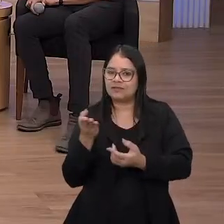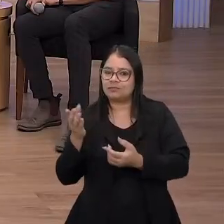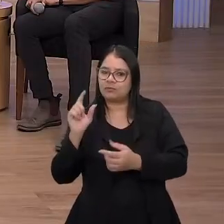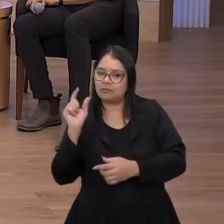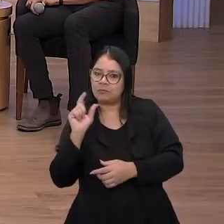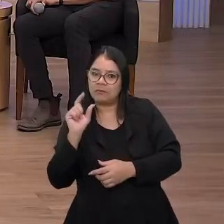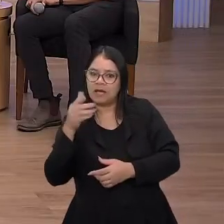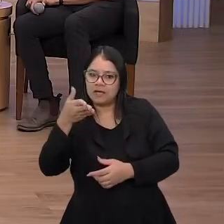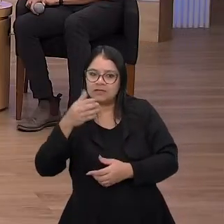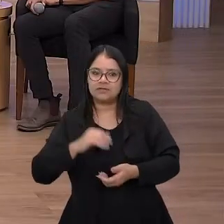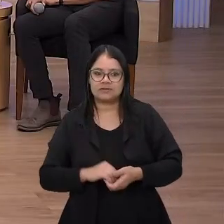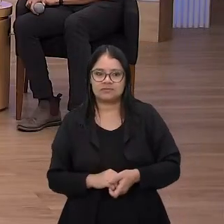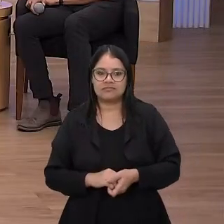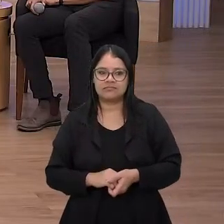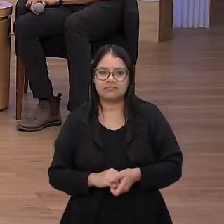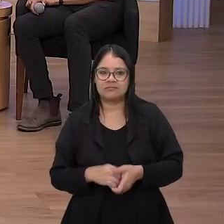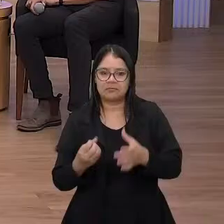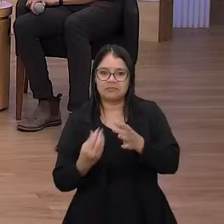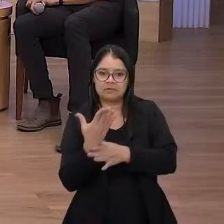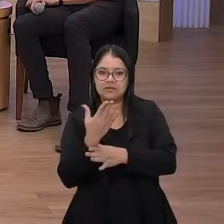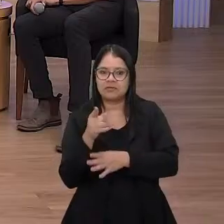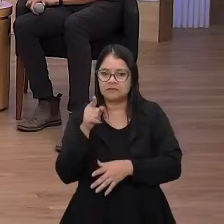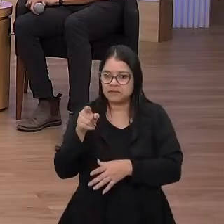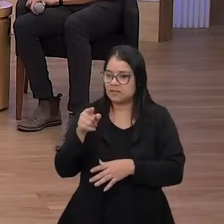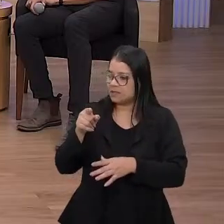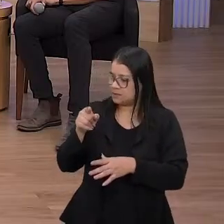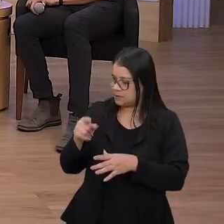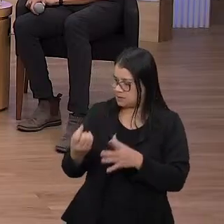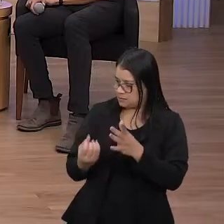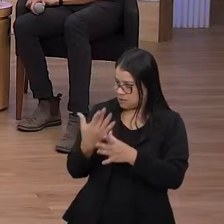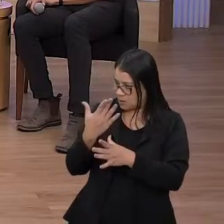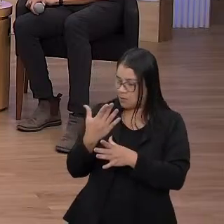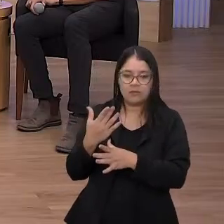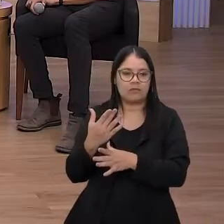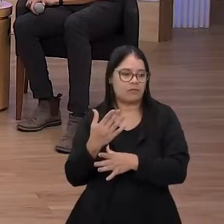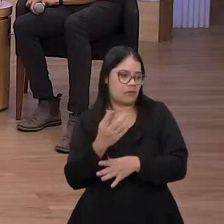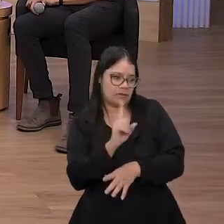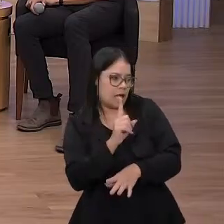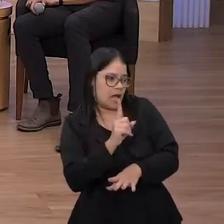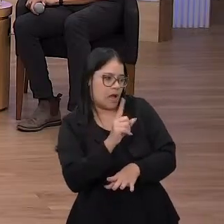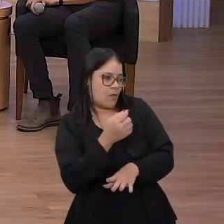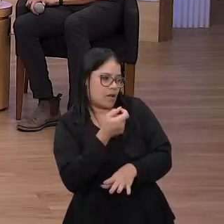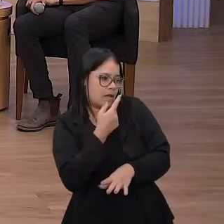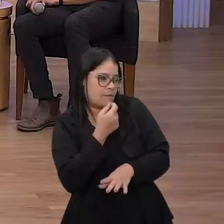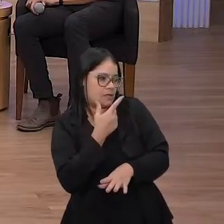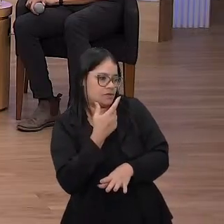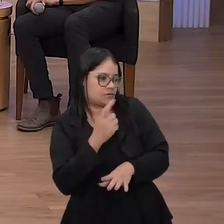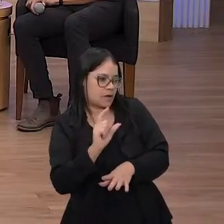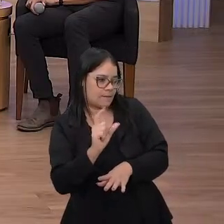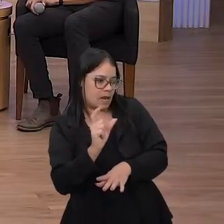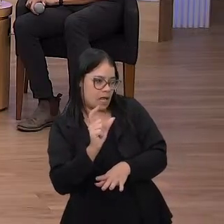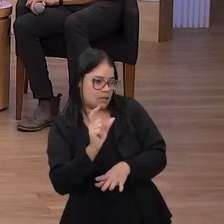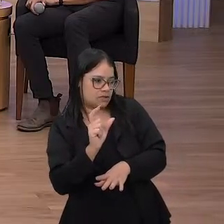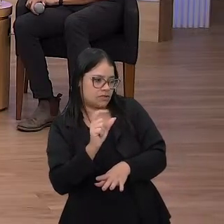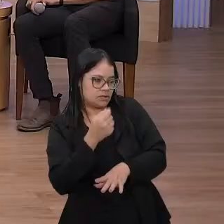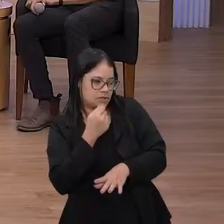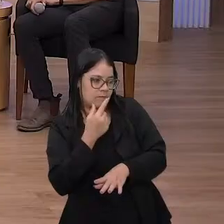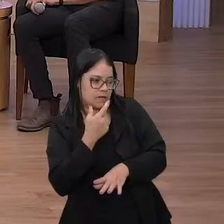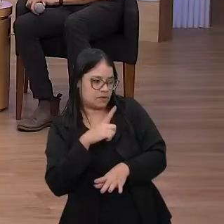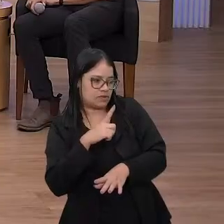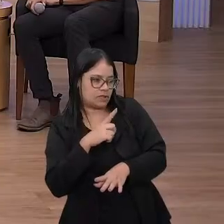Por exemplo, isso é uma produção que vocês fizeram? Não. De remédio. Eu peguei uma embalagem de remédio, aqui continha